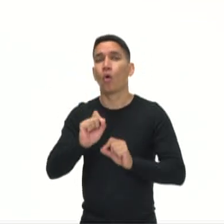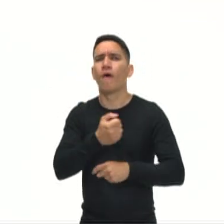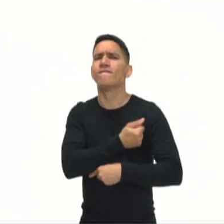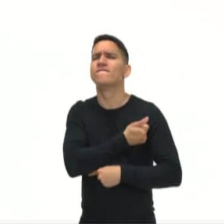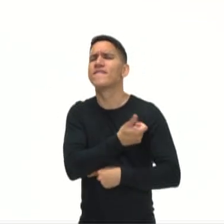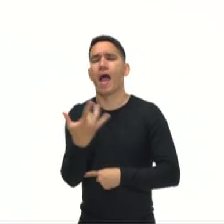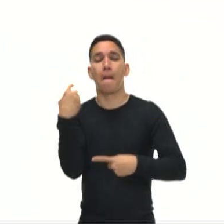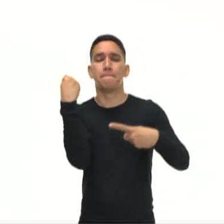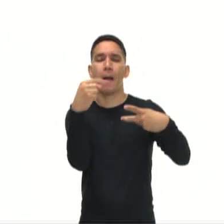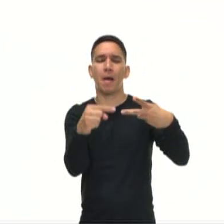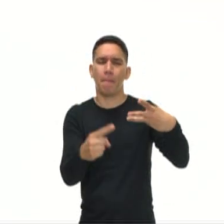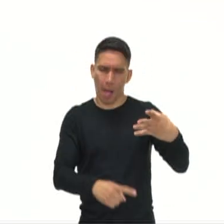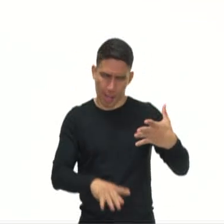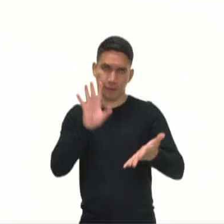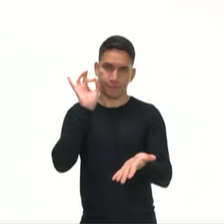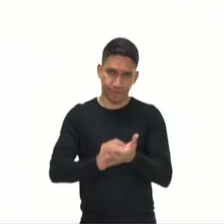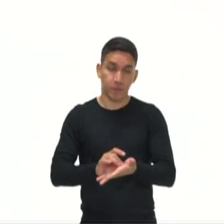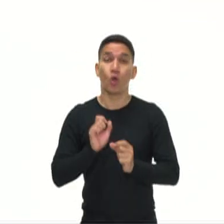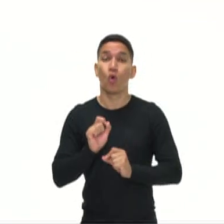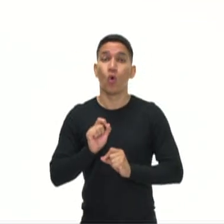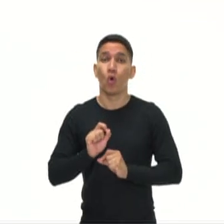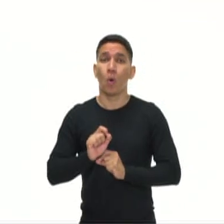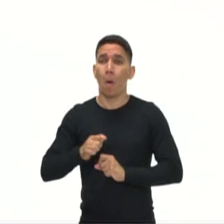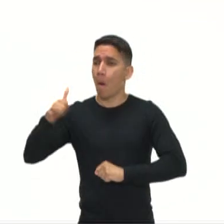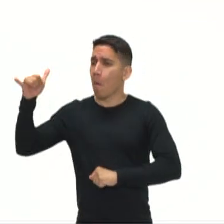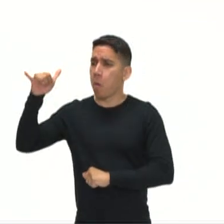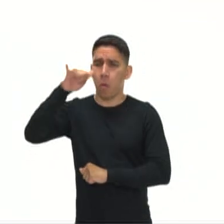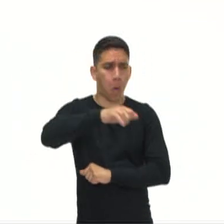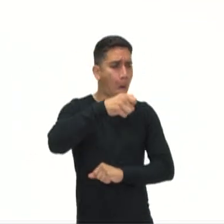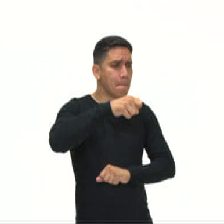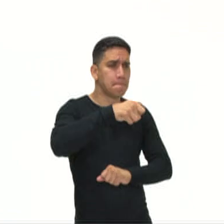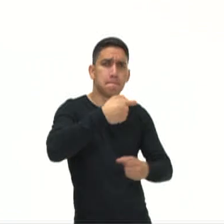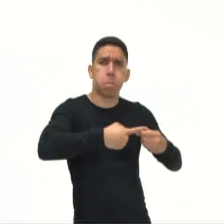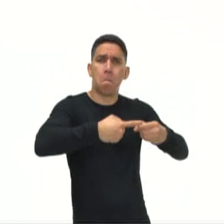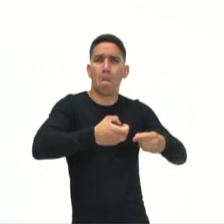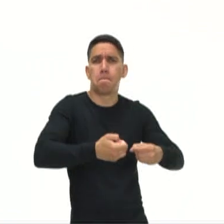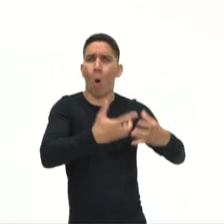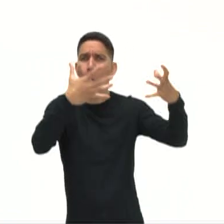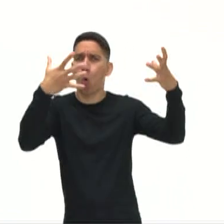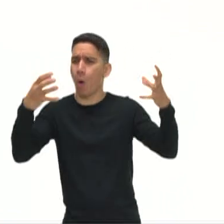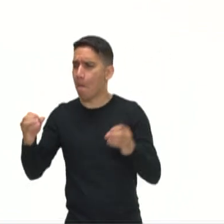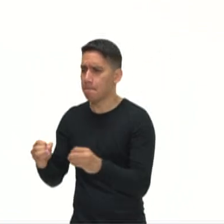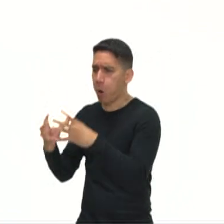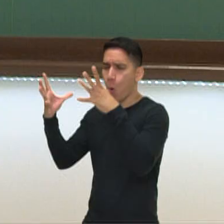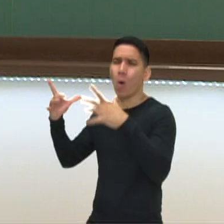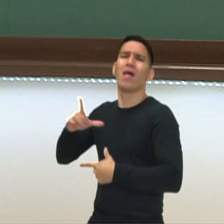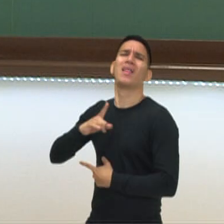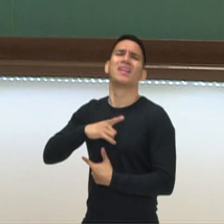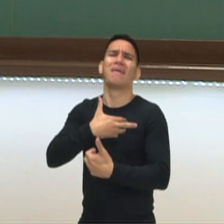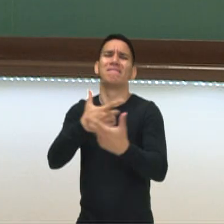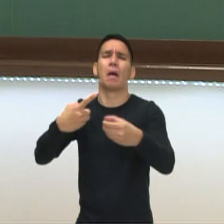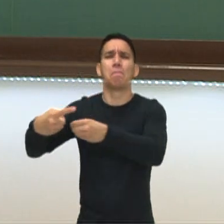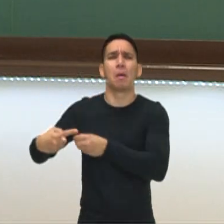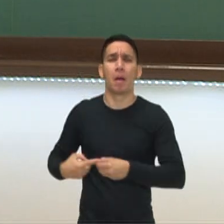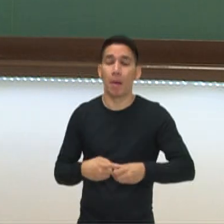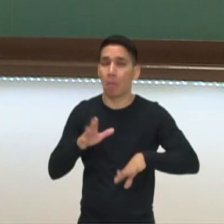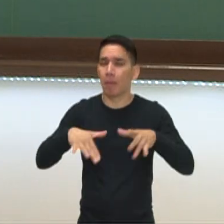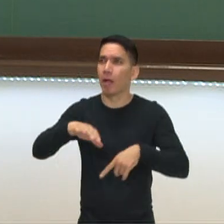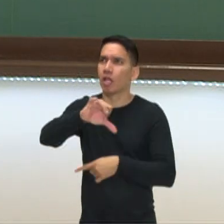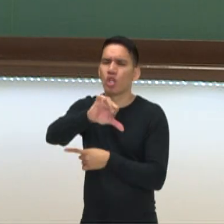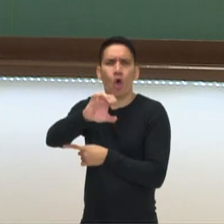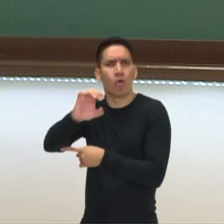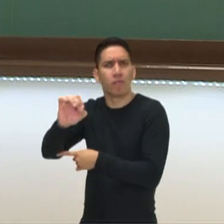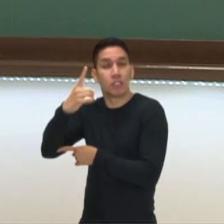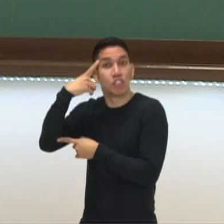confirmam esse conceito. Os bombardeios contra cidades inteiras que ocorreram, como Stalingrado, como Leningrado, que teve um cerco de 900 dias,